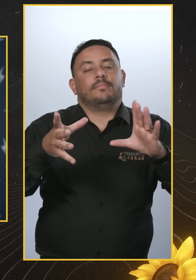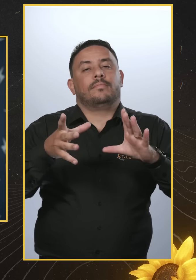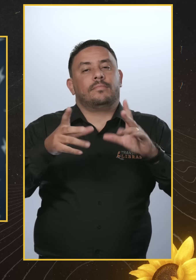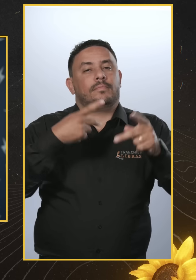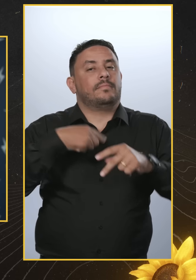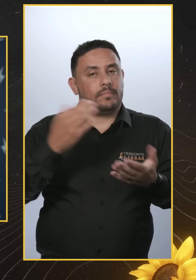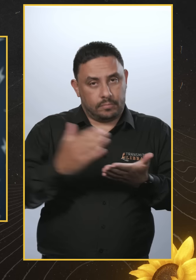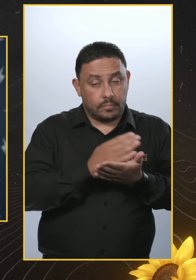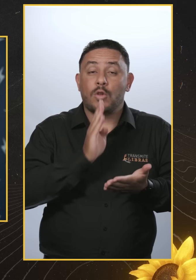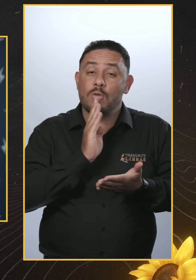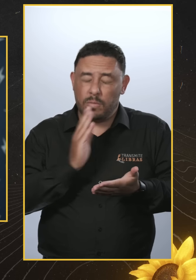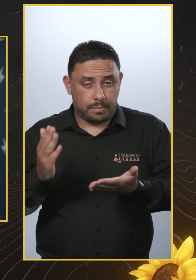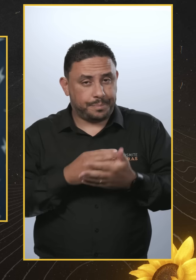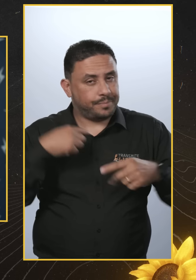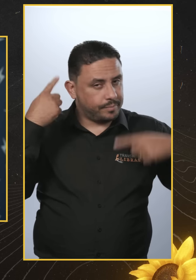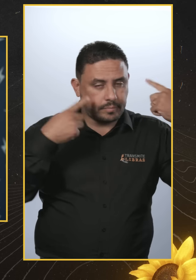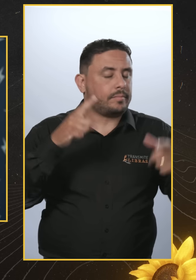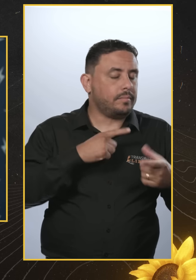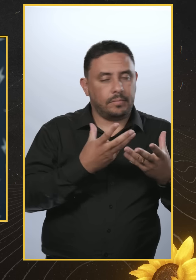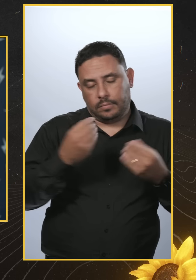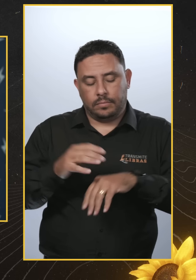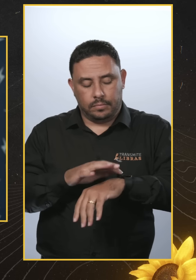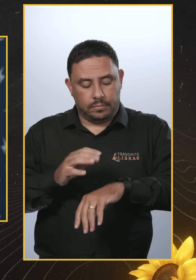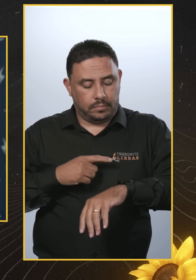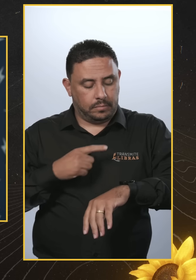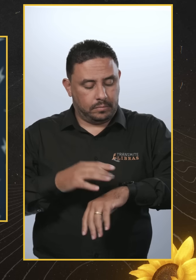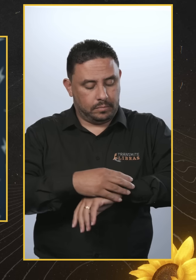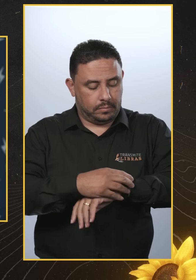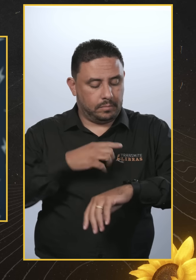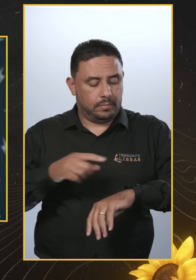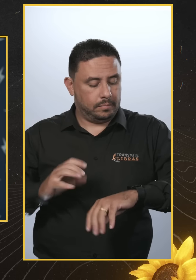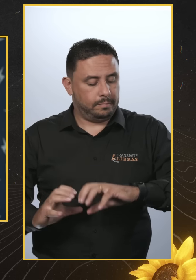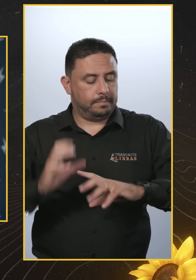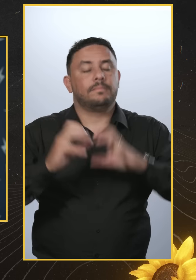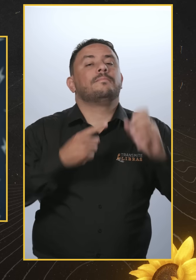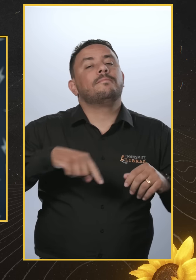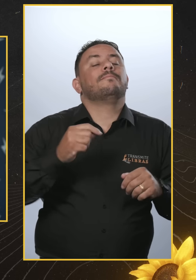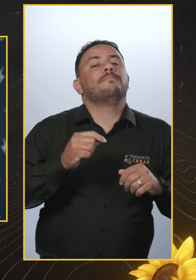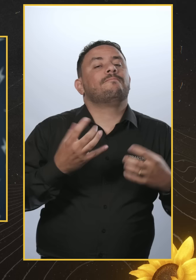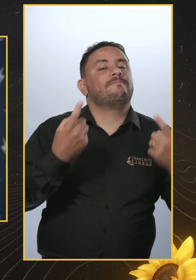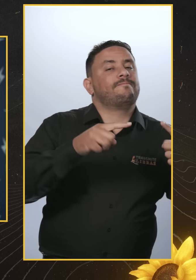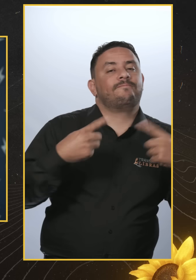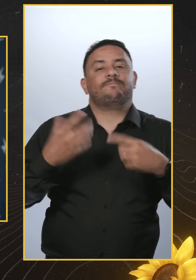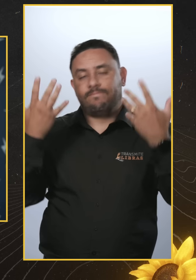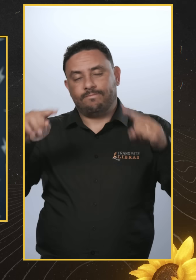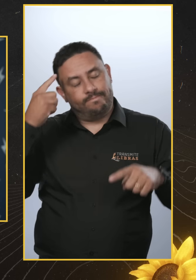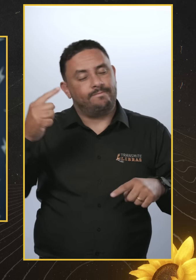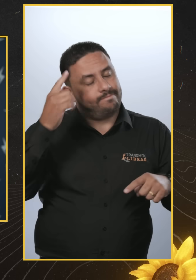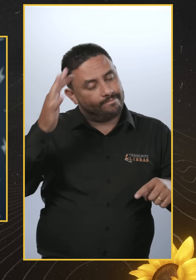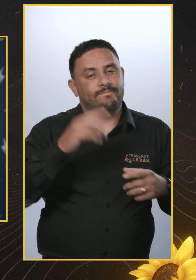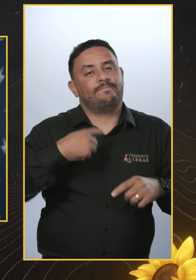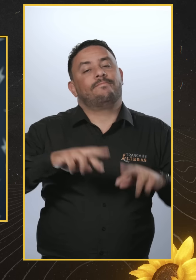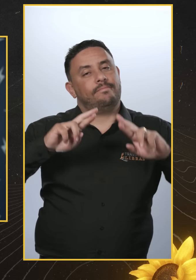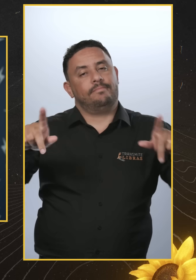falando dos que eu conheço tem maluco para tudo bom só que a briga ficou tão acirrada que o negócio é nós contra vocês e não quero nem saber o que que você pensa eu